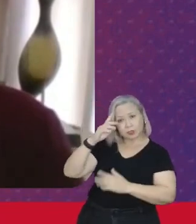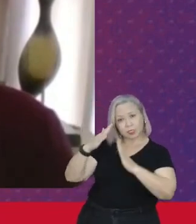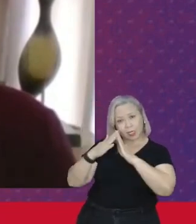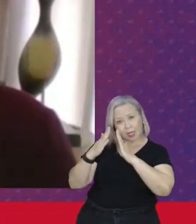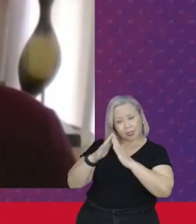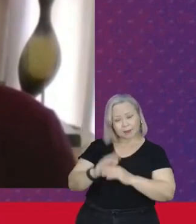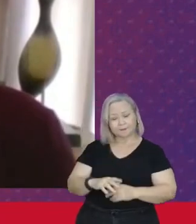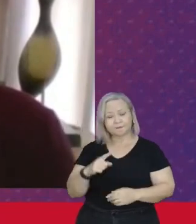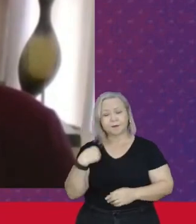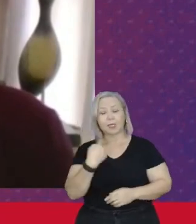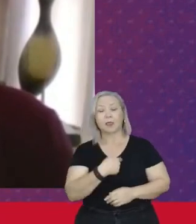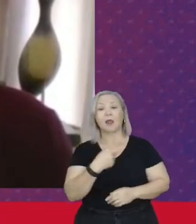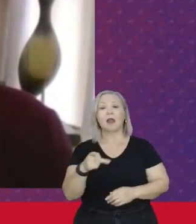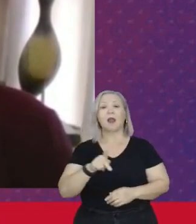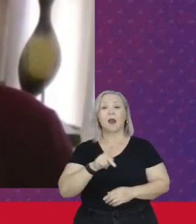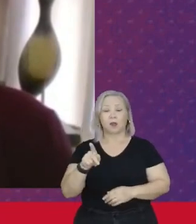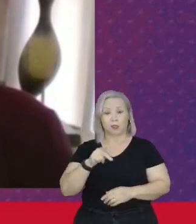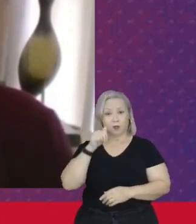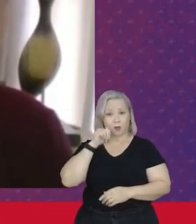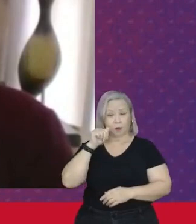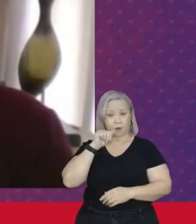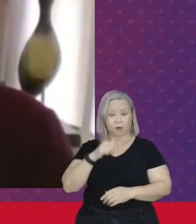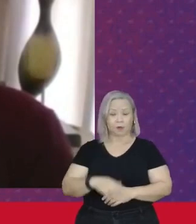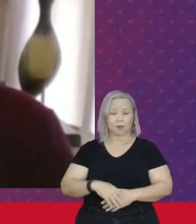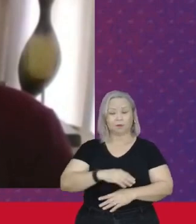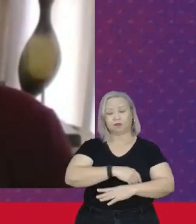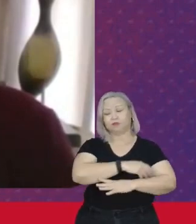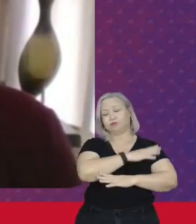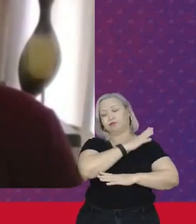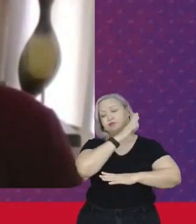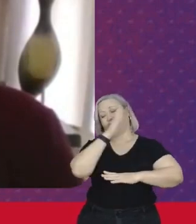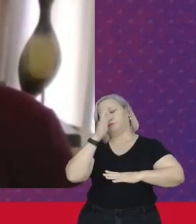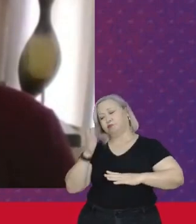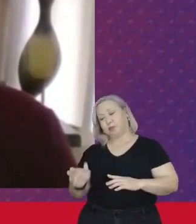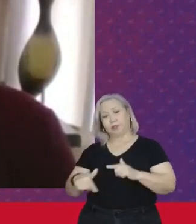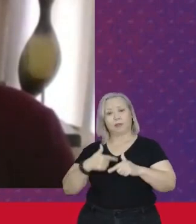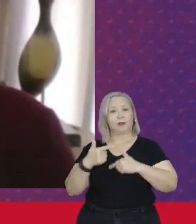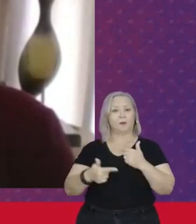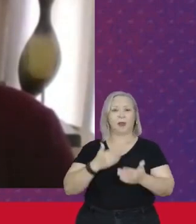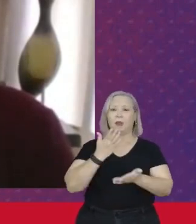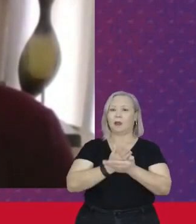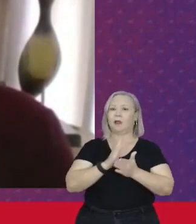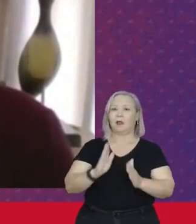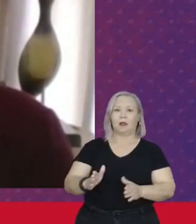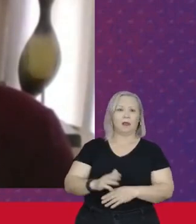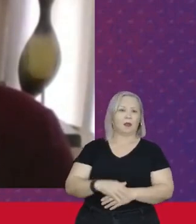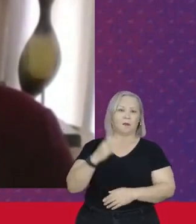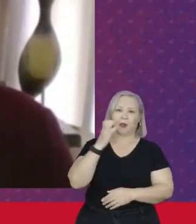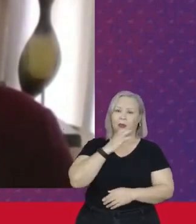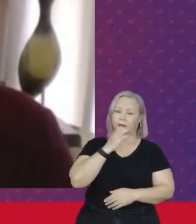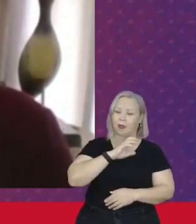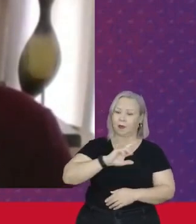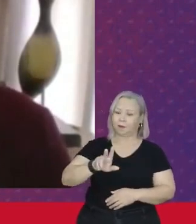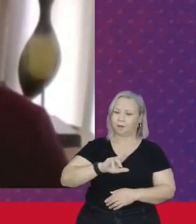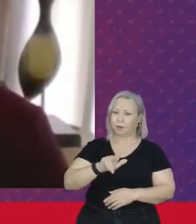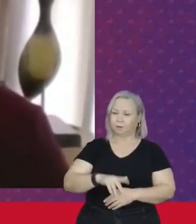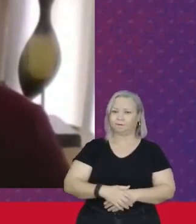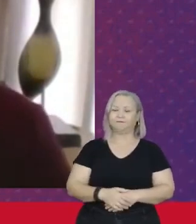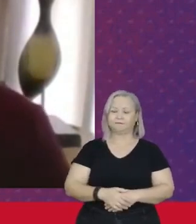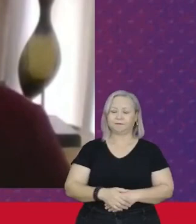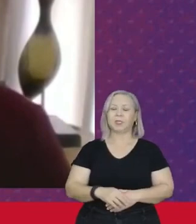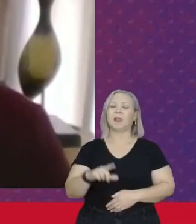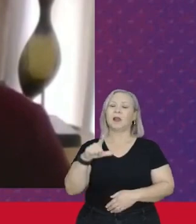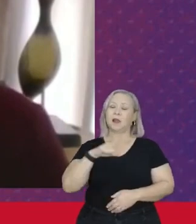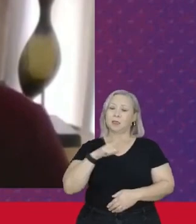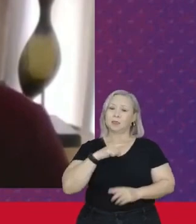nós, professoras, essa jornada não se esgota na escola. Nós temos e devemos ter